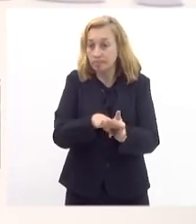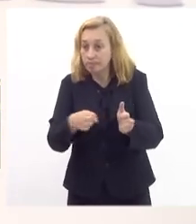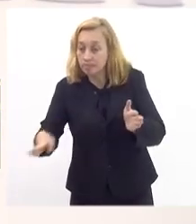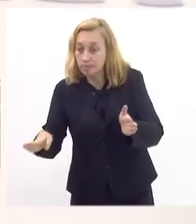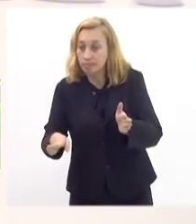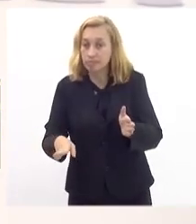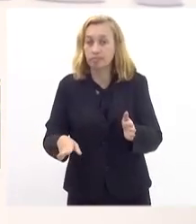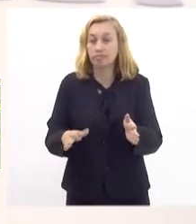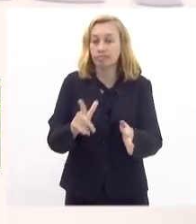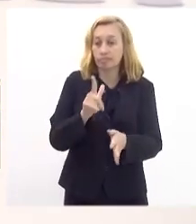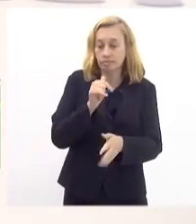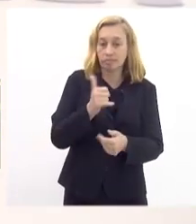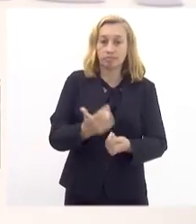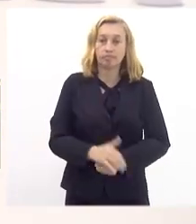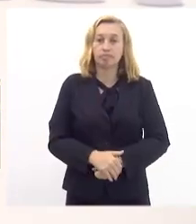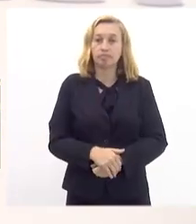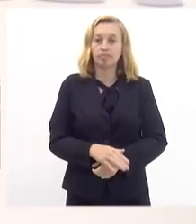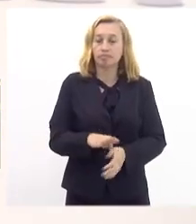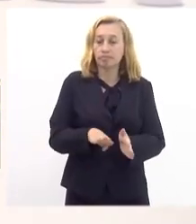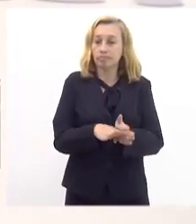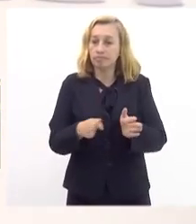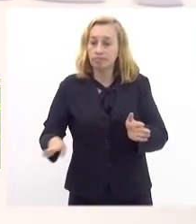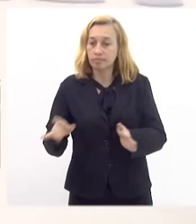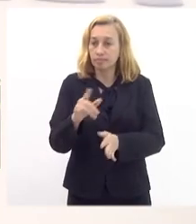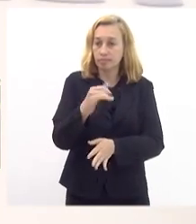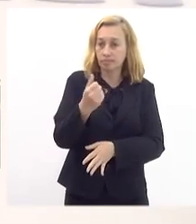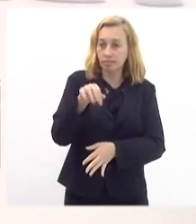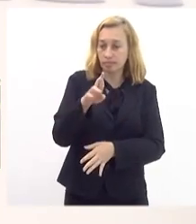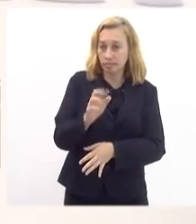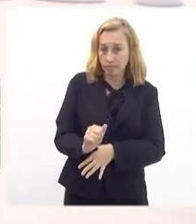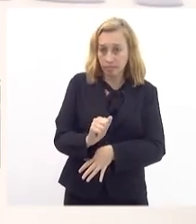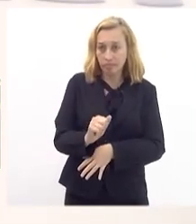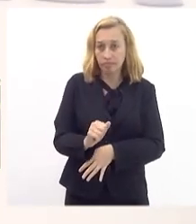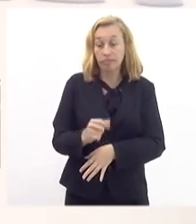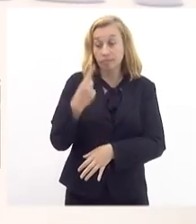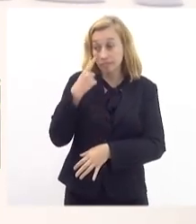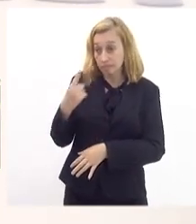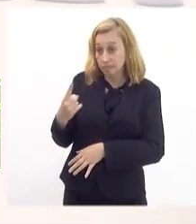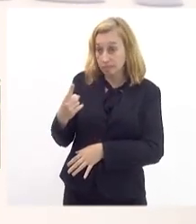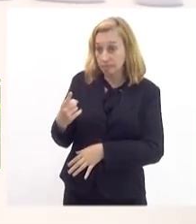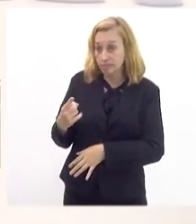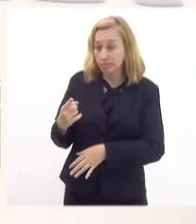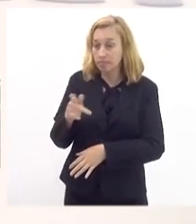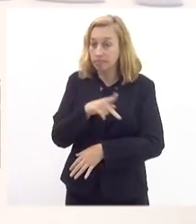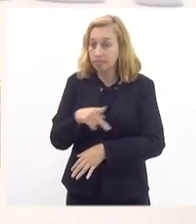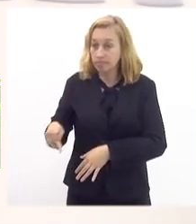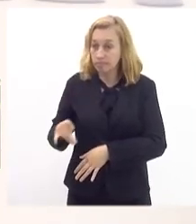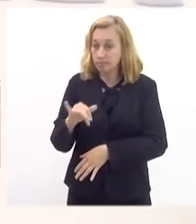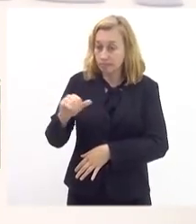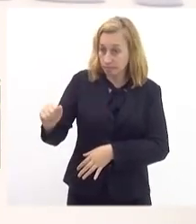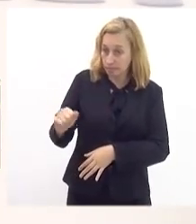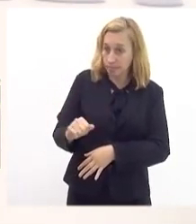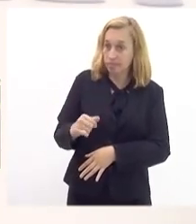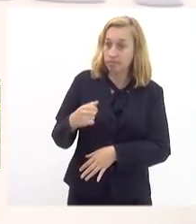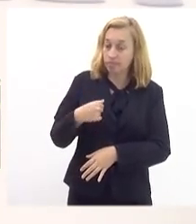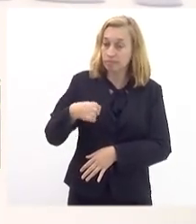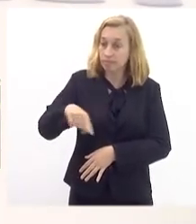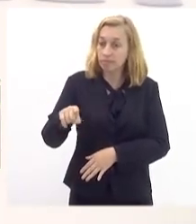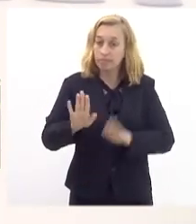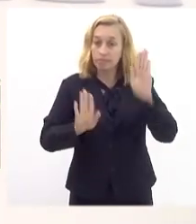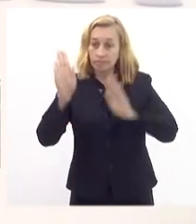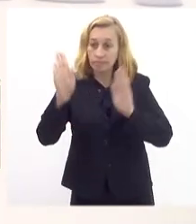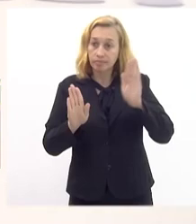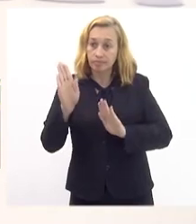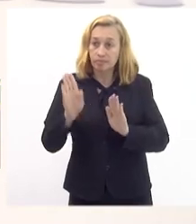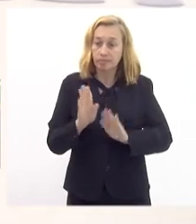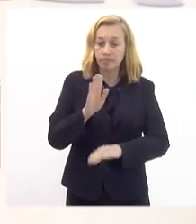eu vi um representante da universidade e o Pati mãe porque no Isaura Fraga que foi presidente do fêmur ideia participei do licenciamento a base aérea